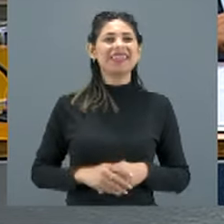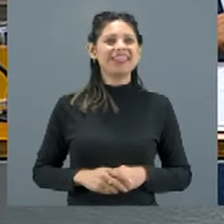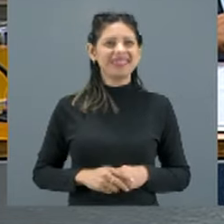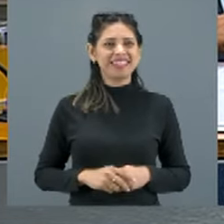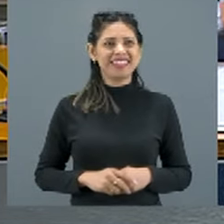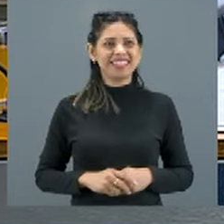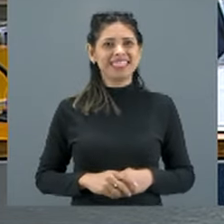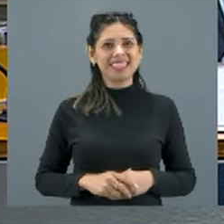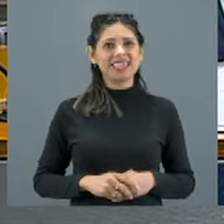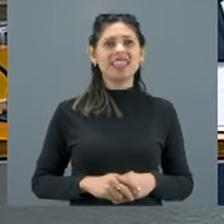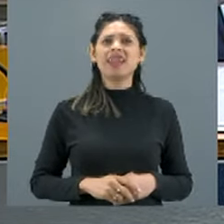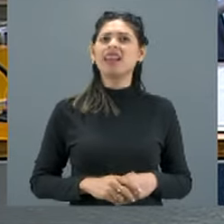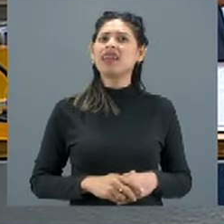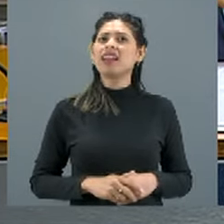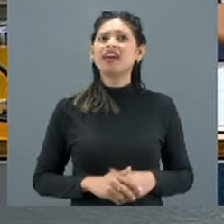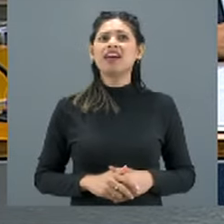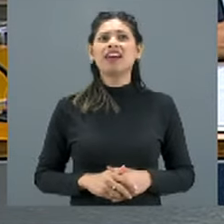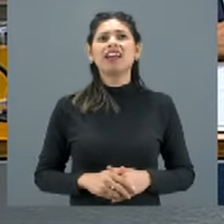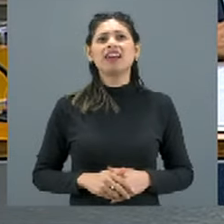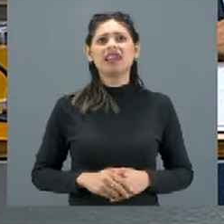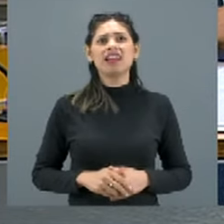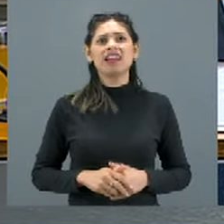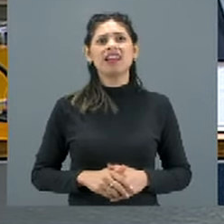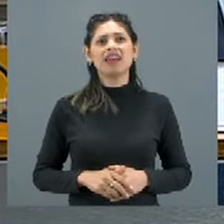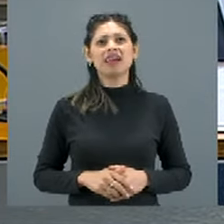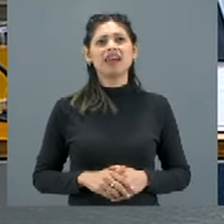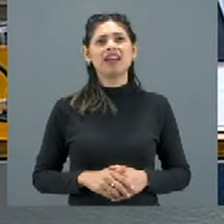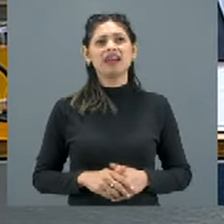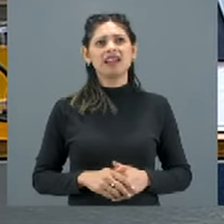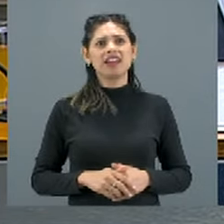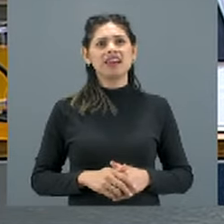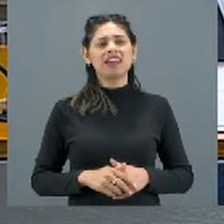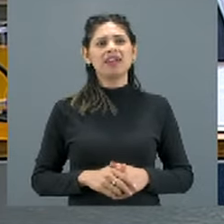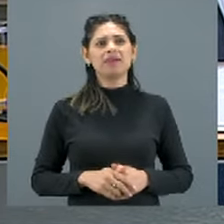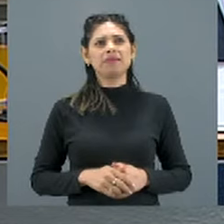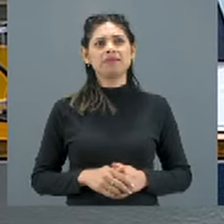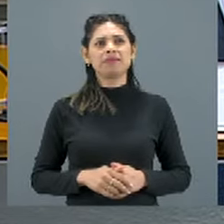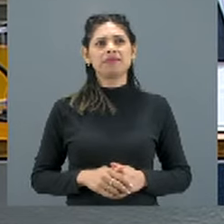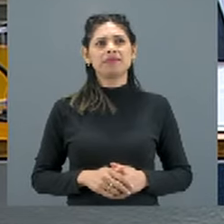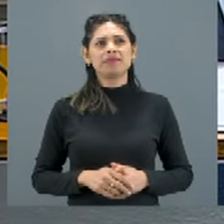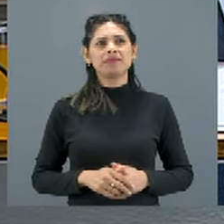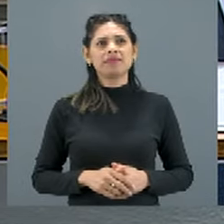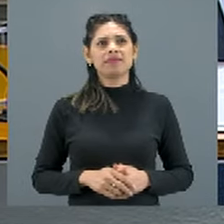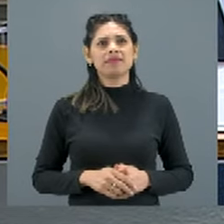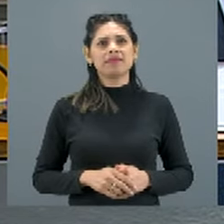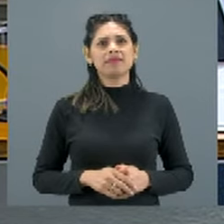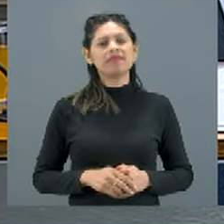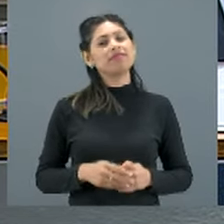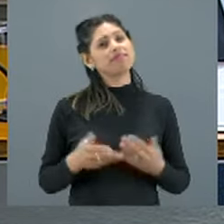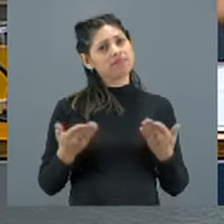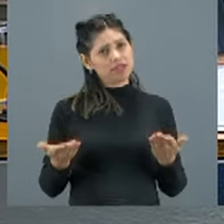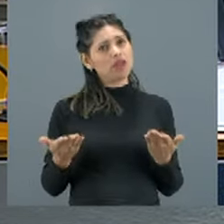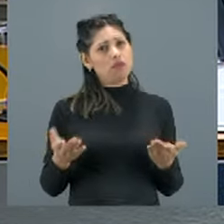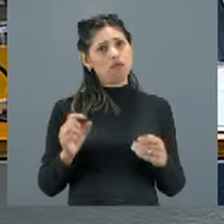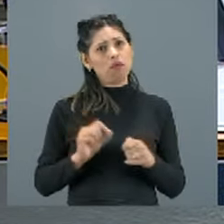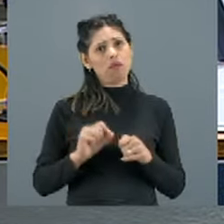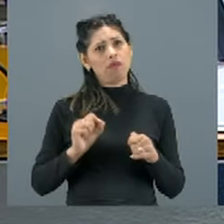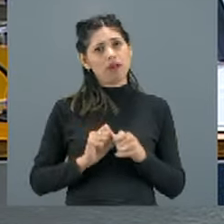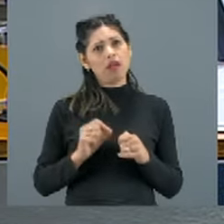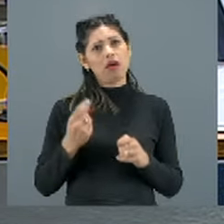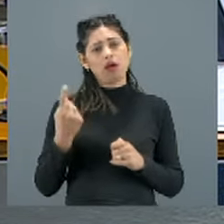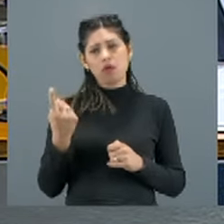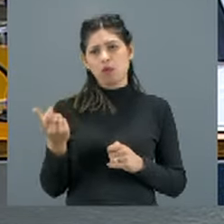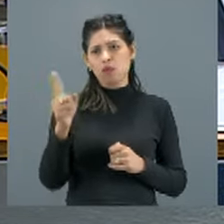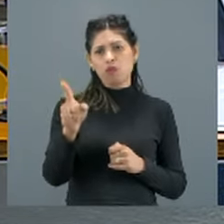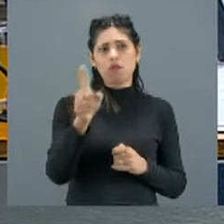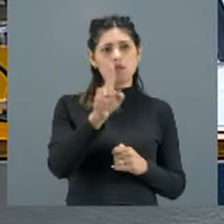respondem. Não, você já está passando. Você fala, a gente faz uma rodada com cada um para a gente. Quantos precisar, mas eu acho pelo menos um, o Chico